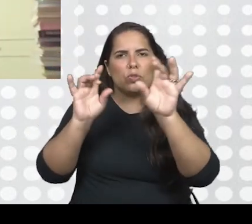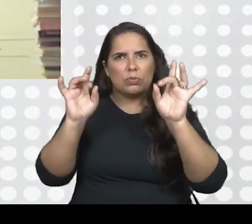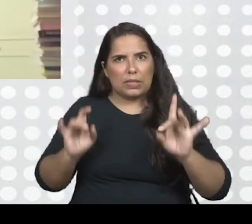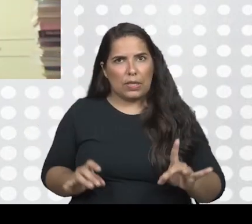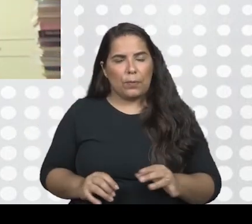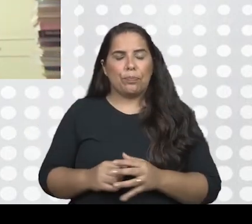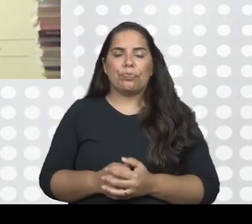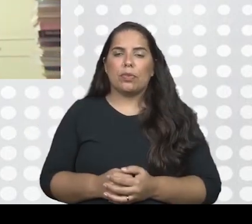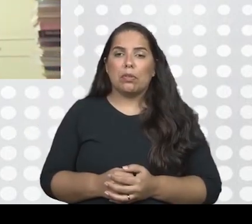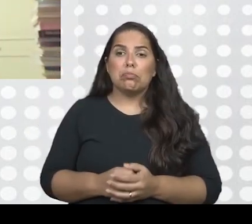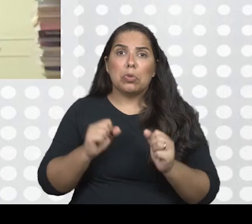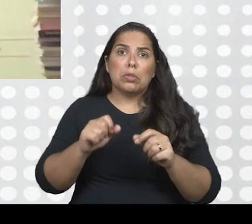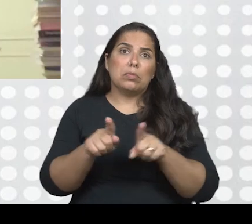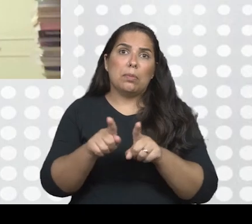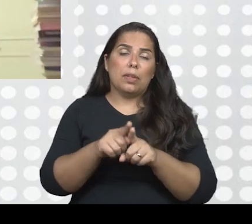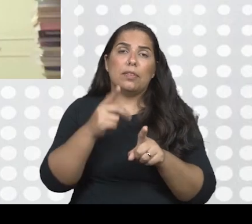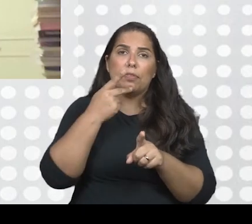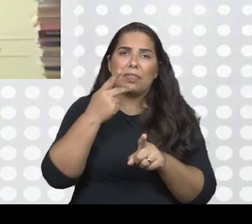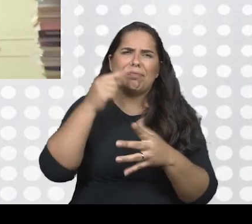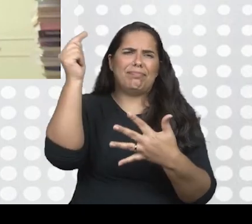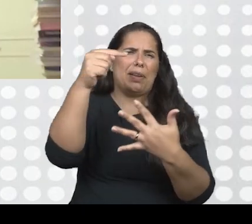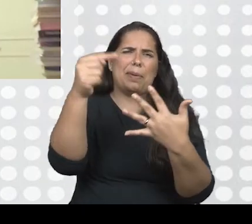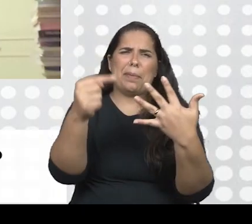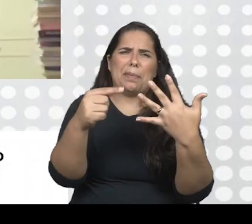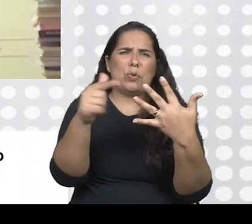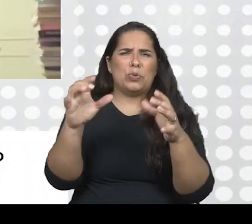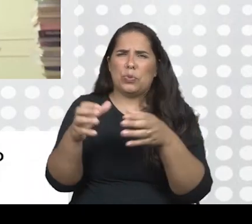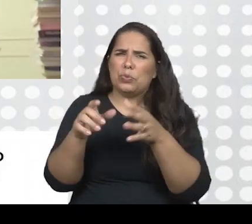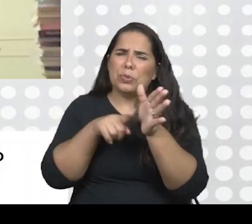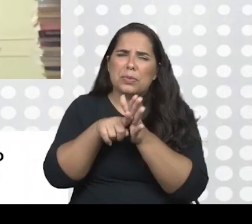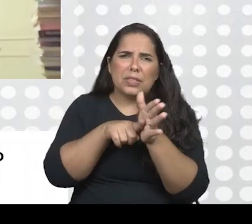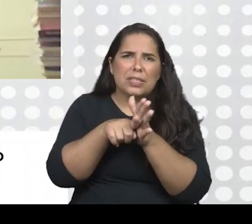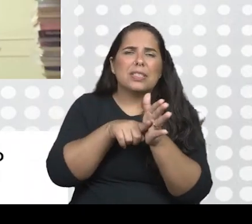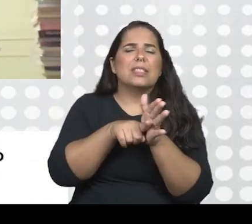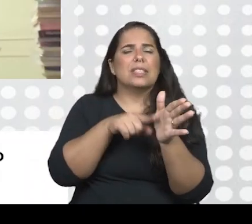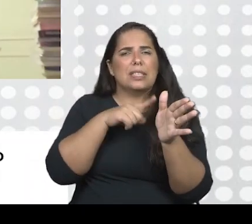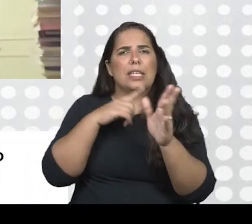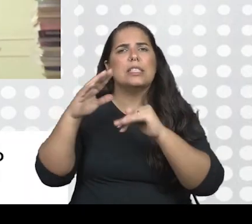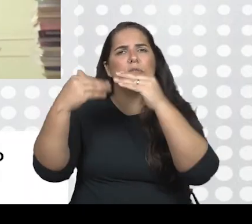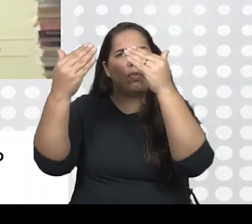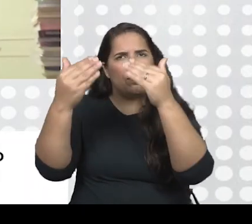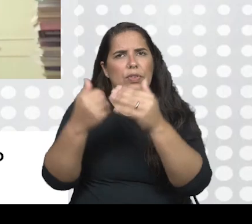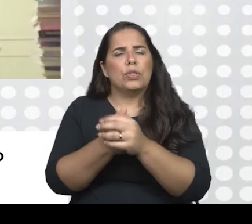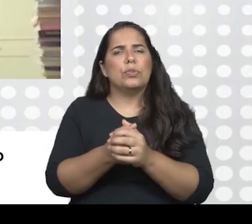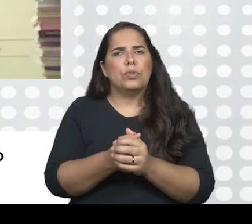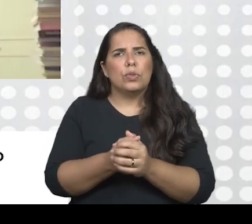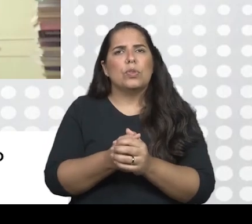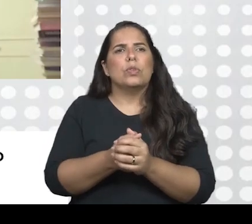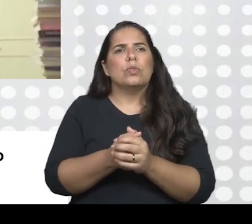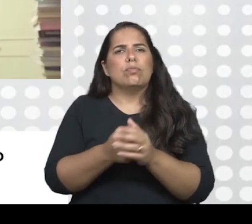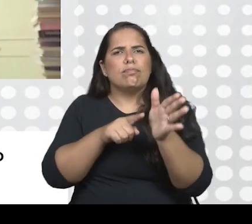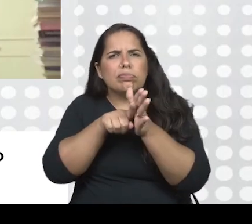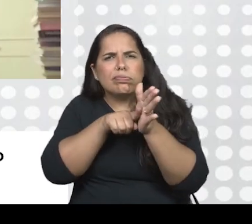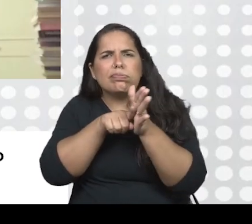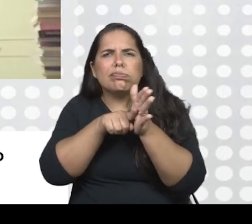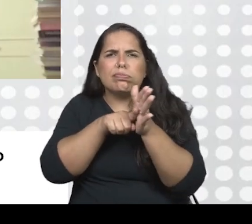Especial. Além disso, poderíamos aqui citar vários outros grupos de pesquisa que têm desenvolvido